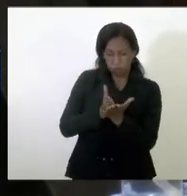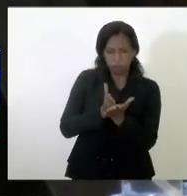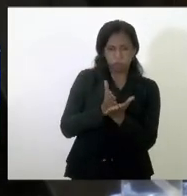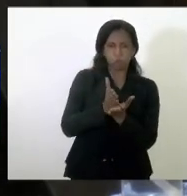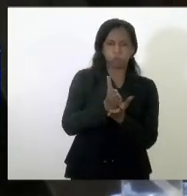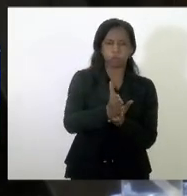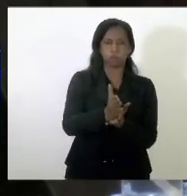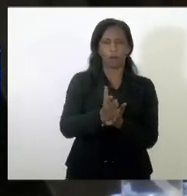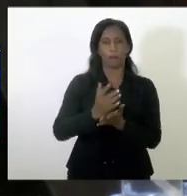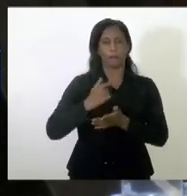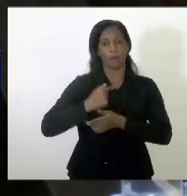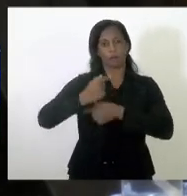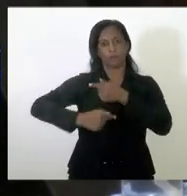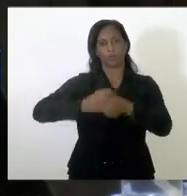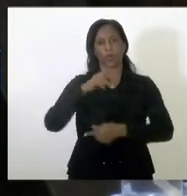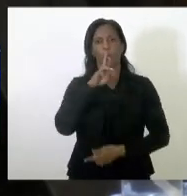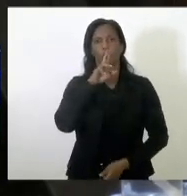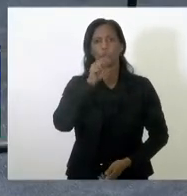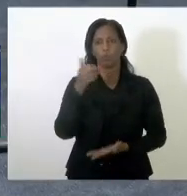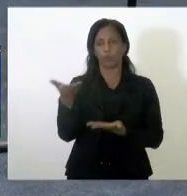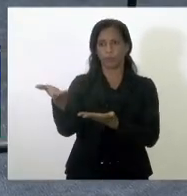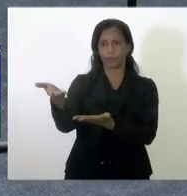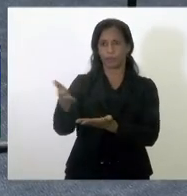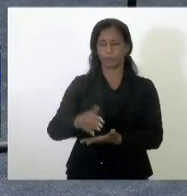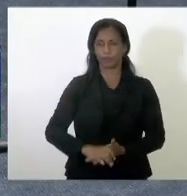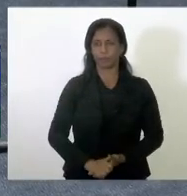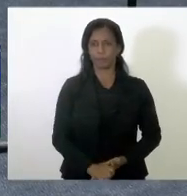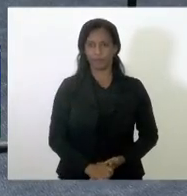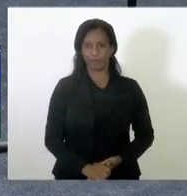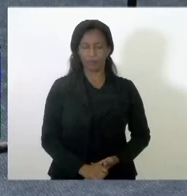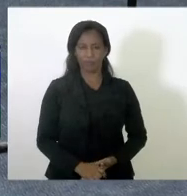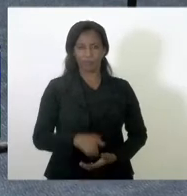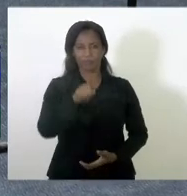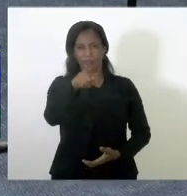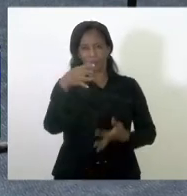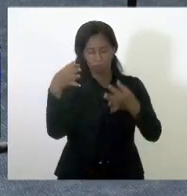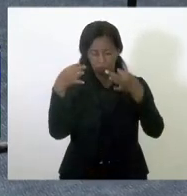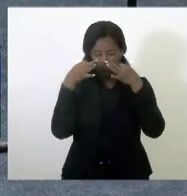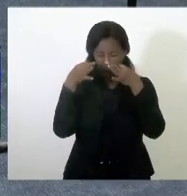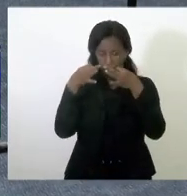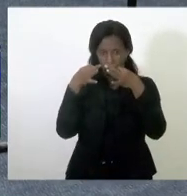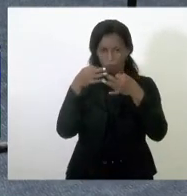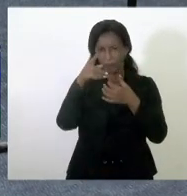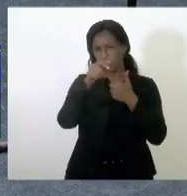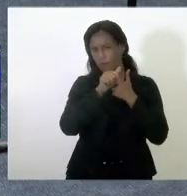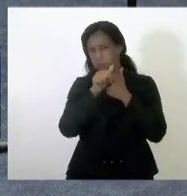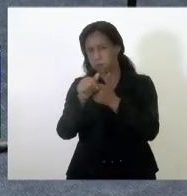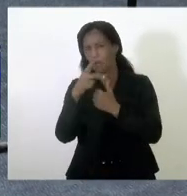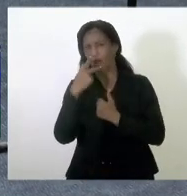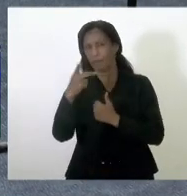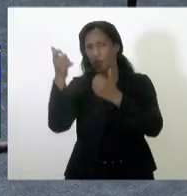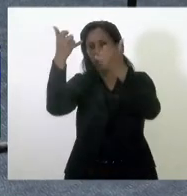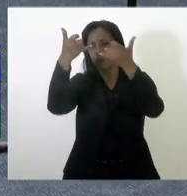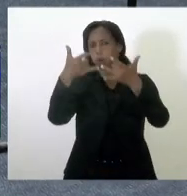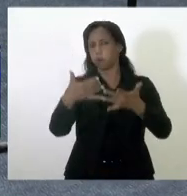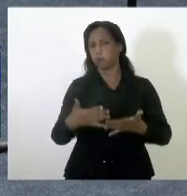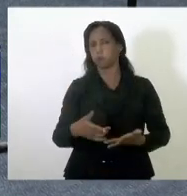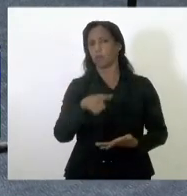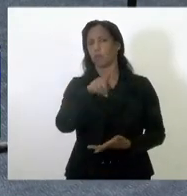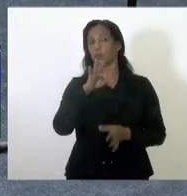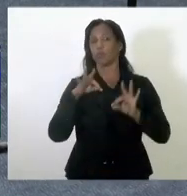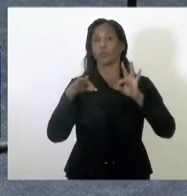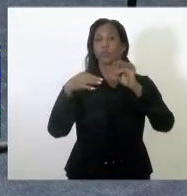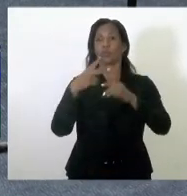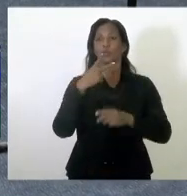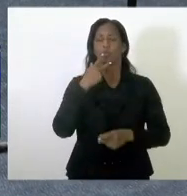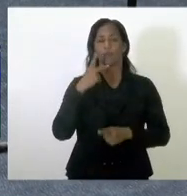nas próximas gerações. Rodrigo Amorim. Deputado Valdec, eu estava acompanhando atentamente o que Vossa Excelência acabou de explanar, sobretudo no que diz